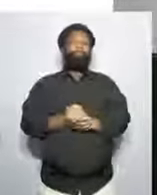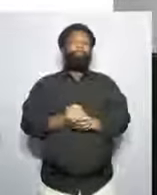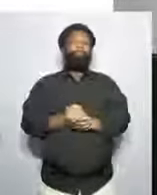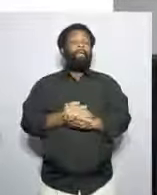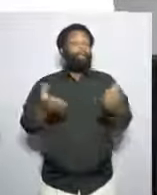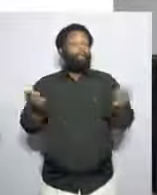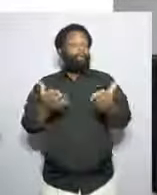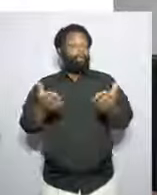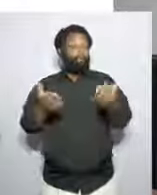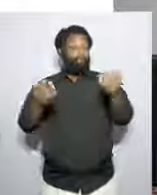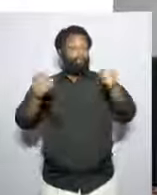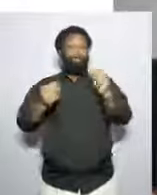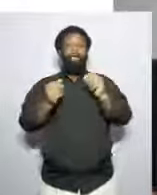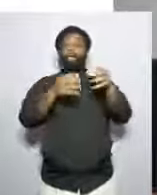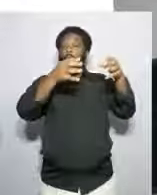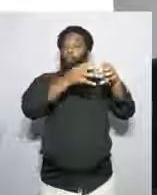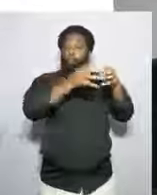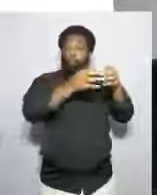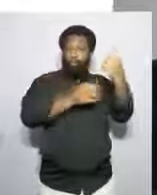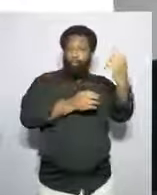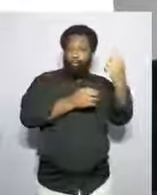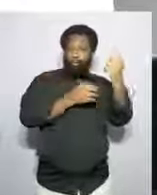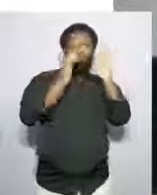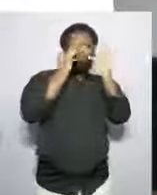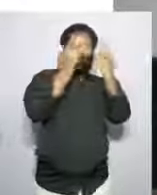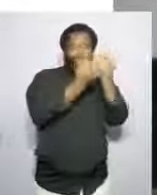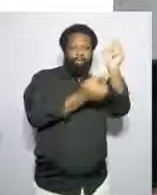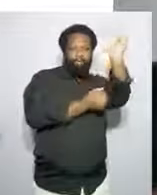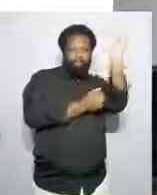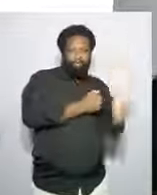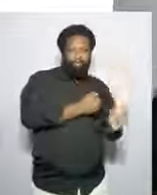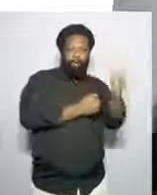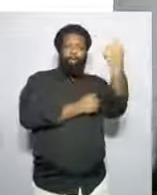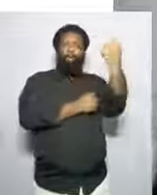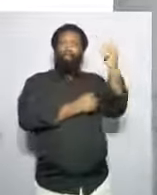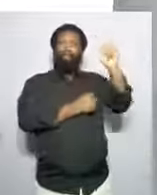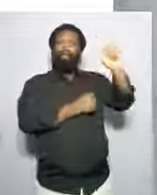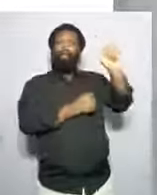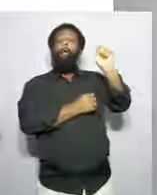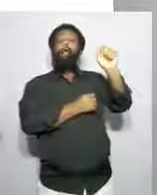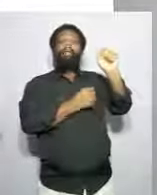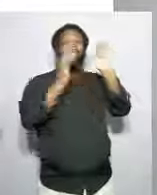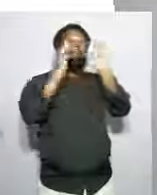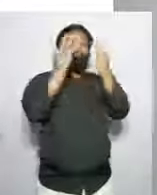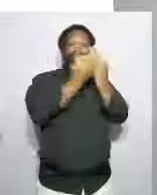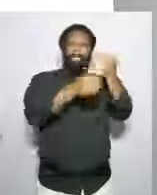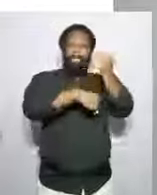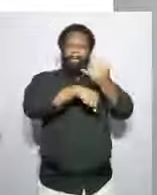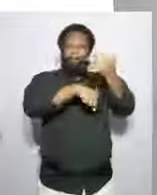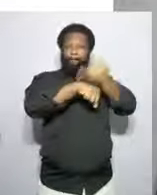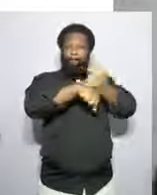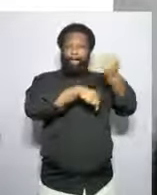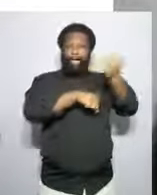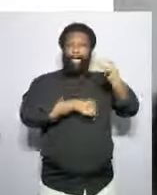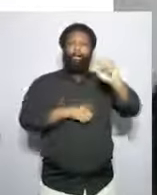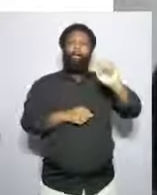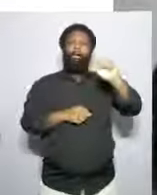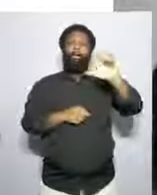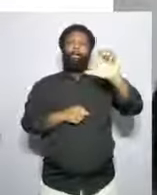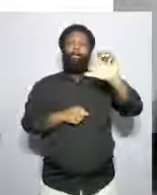Bom, então a gente estava falando que o grupo 1, na família 1A, é conhecida como a família dos metais alcalinos,